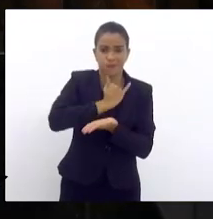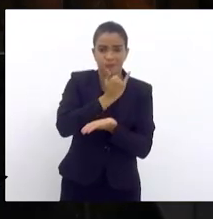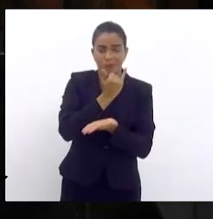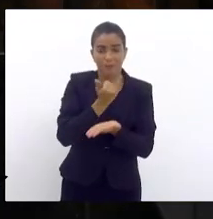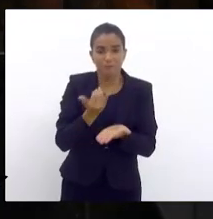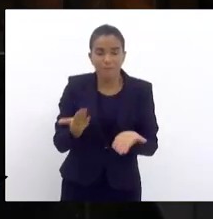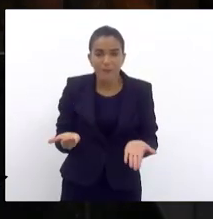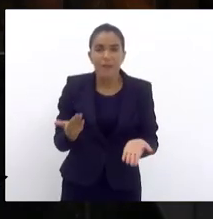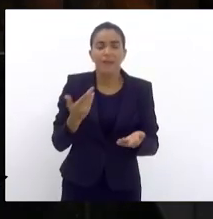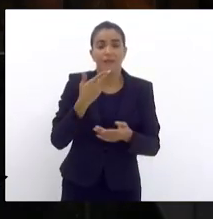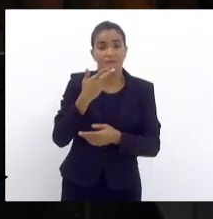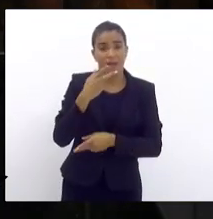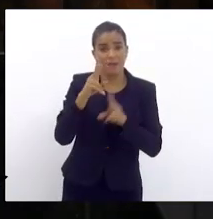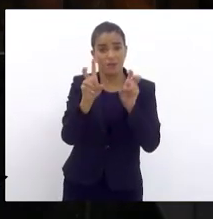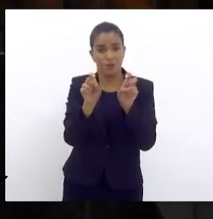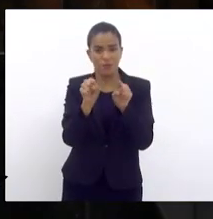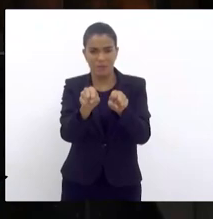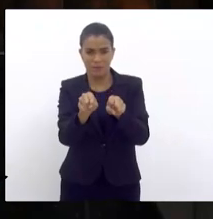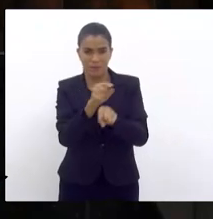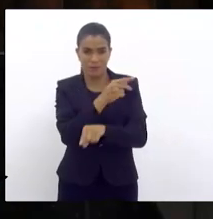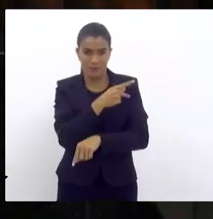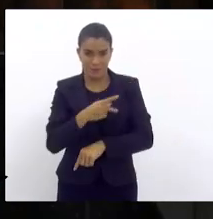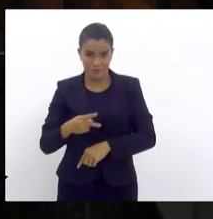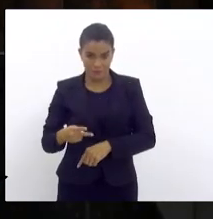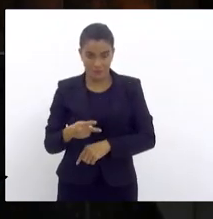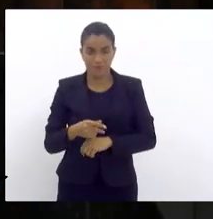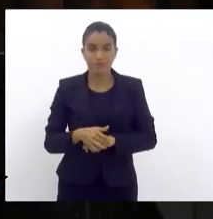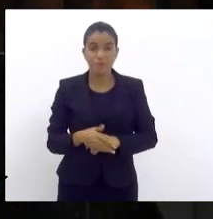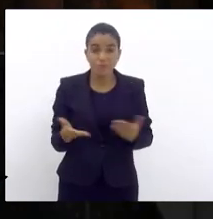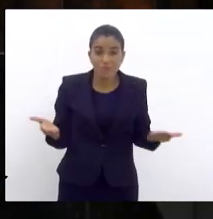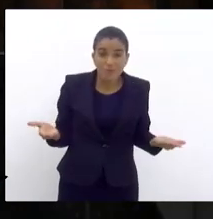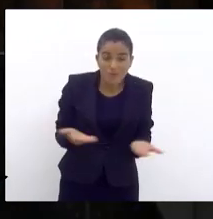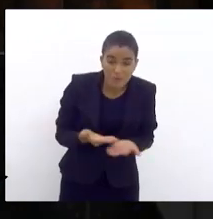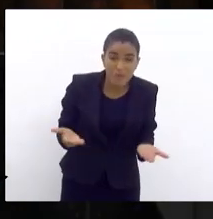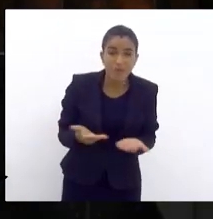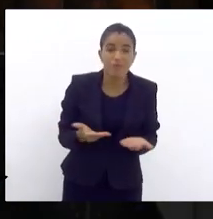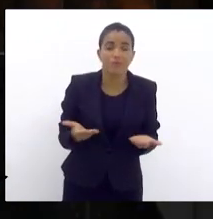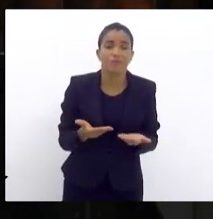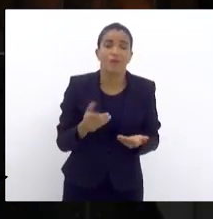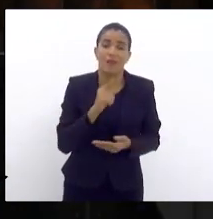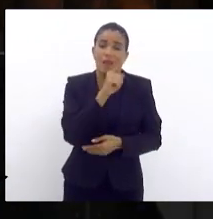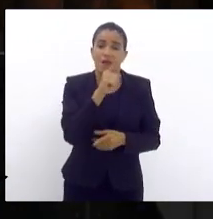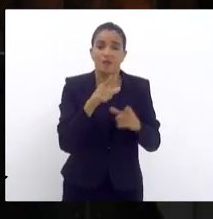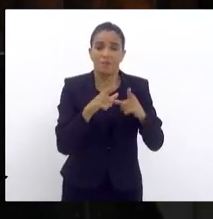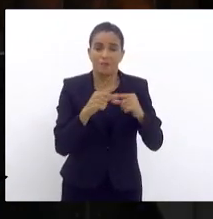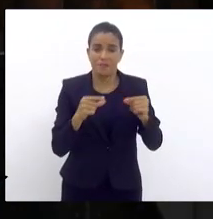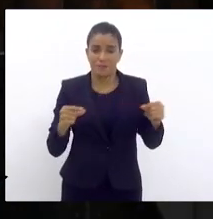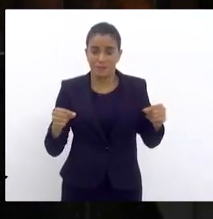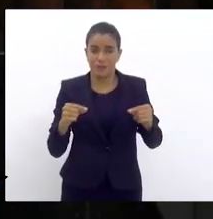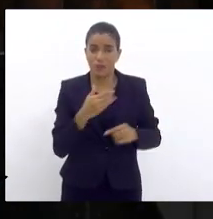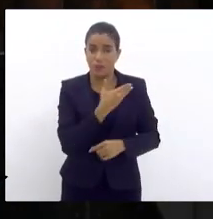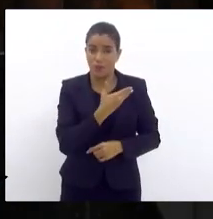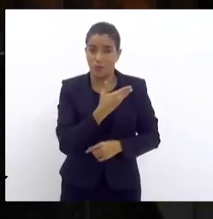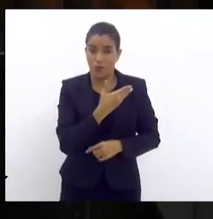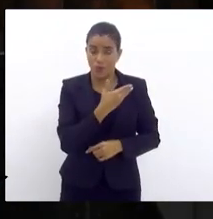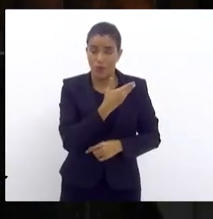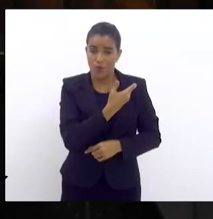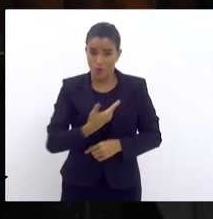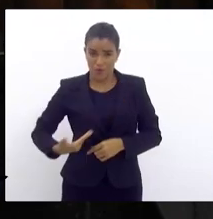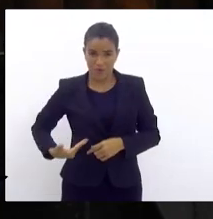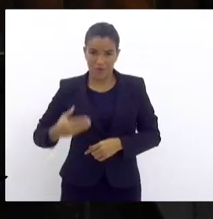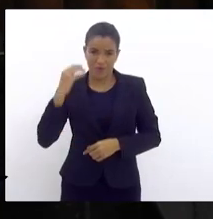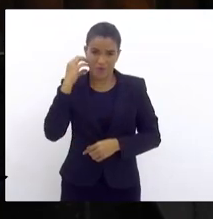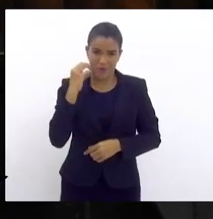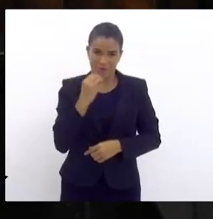e dizendo isso senhora Presidente hoje está em Brasília o governador do